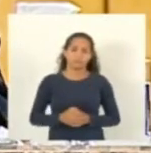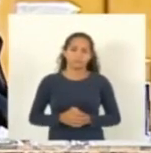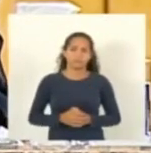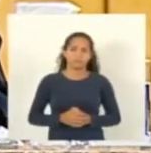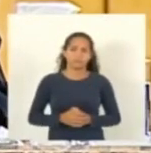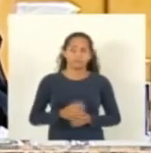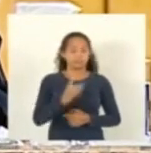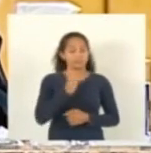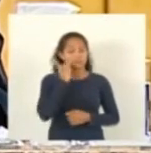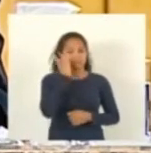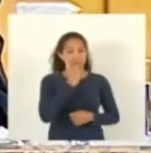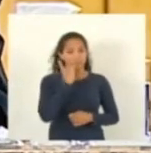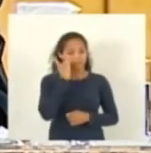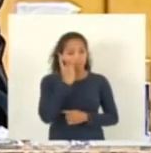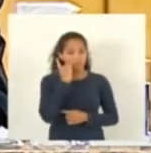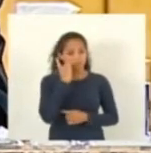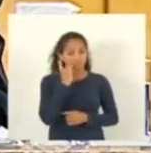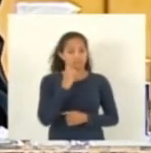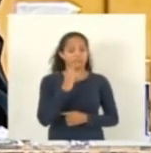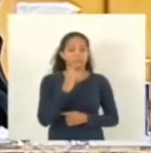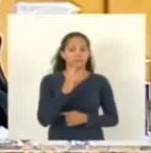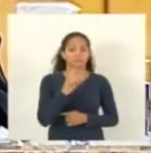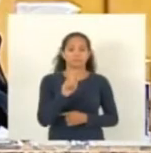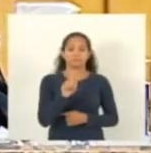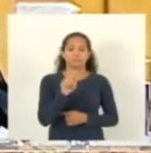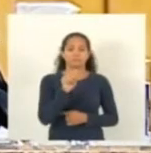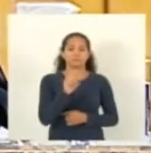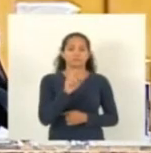deputado Marcos Garcia